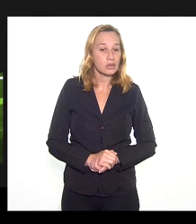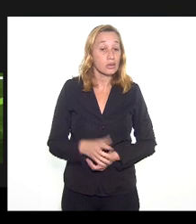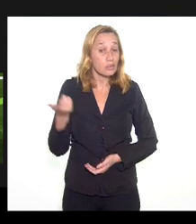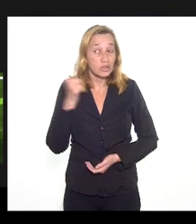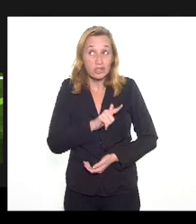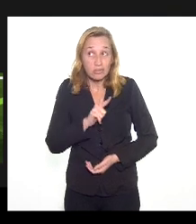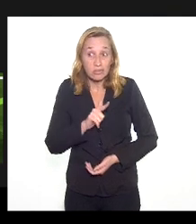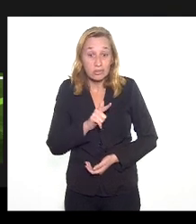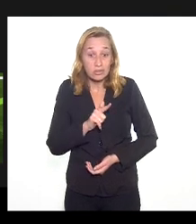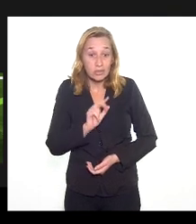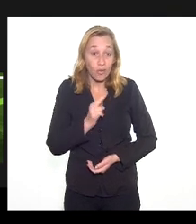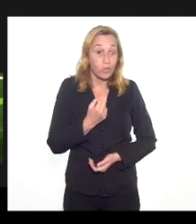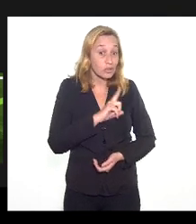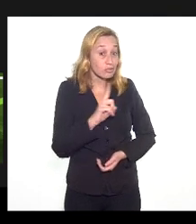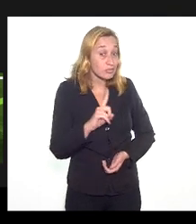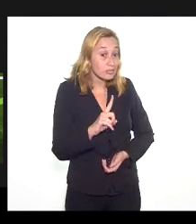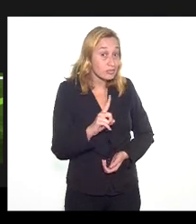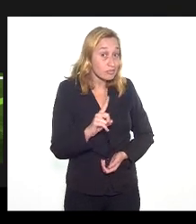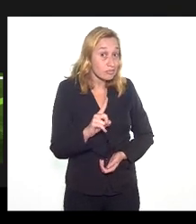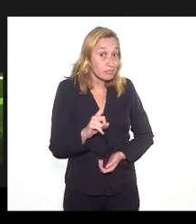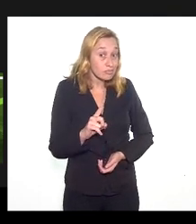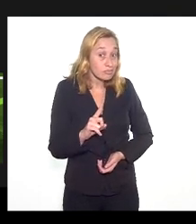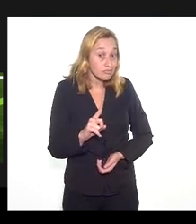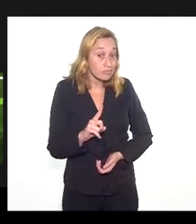Conseguiu ou não?